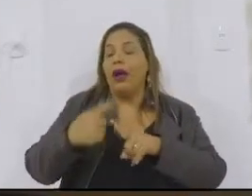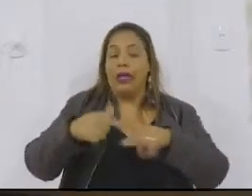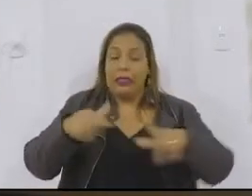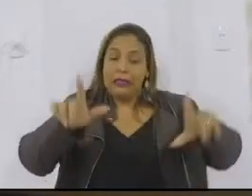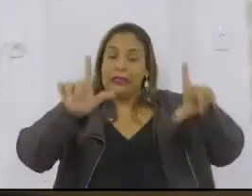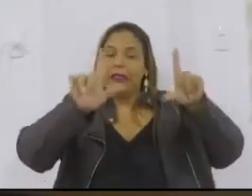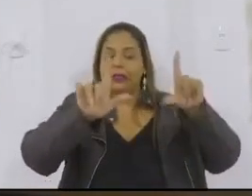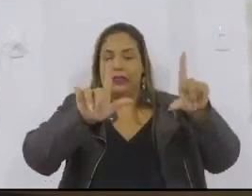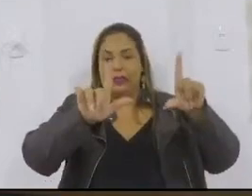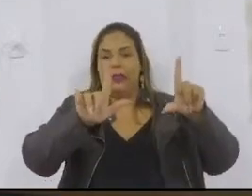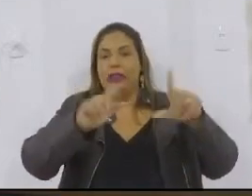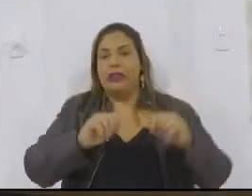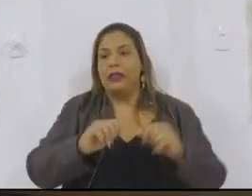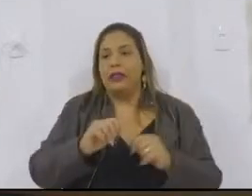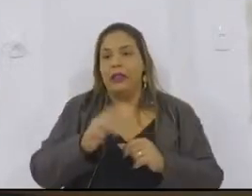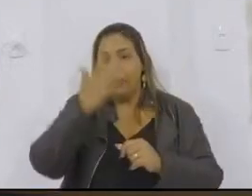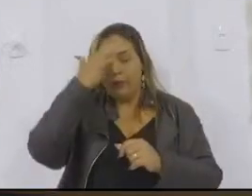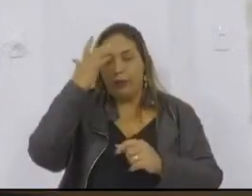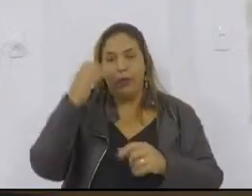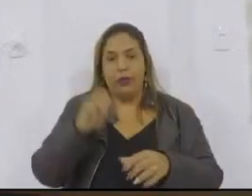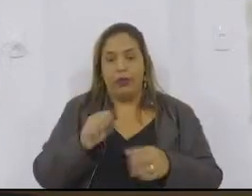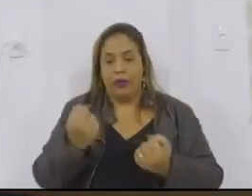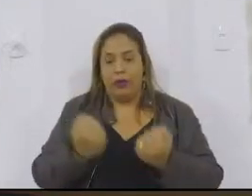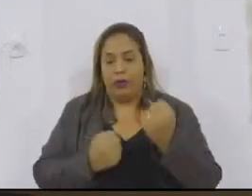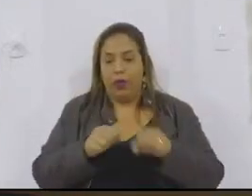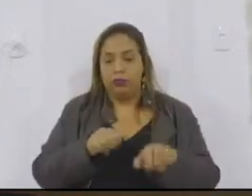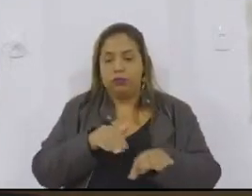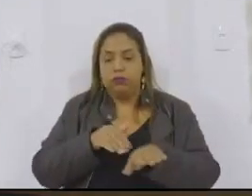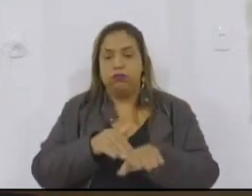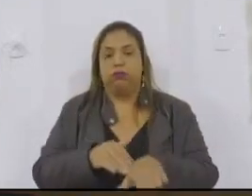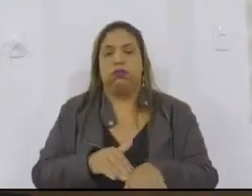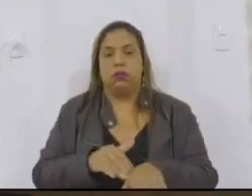visto que os que ali estacionam podem sofrer penalidade.